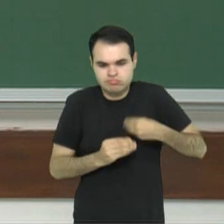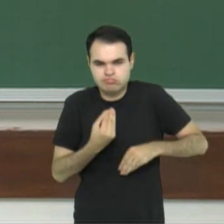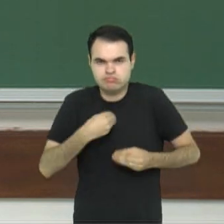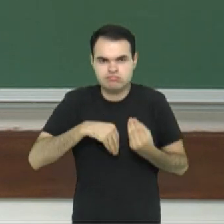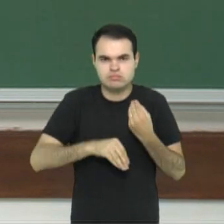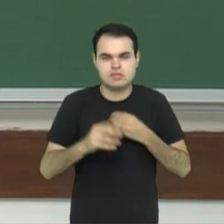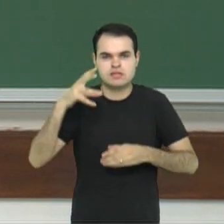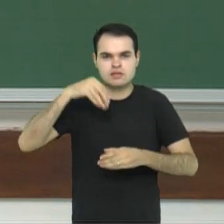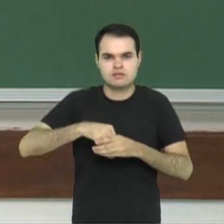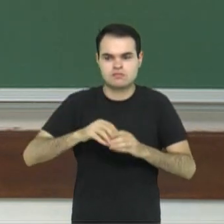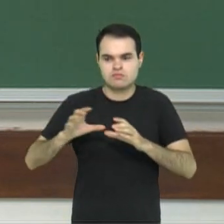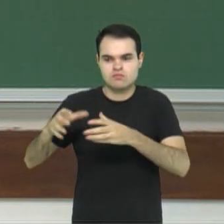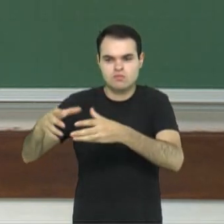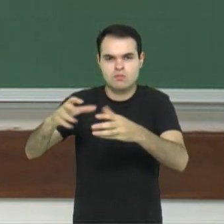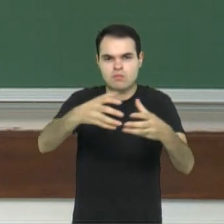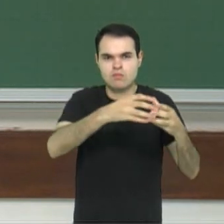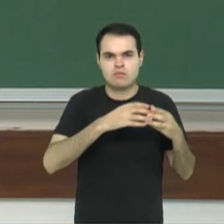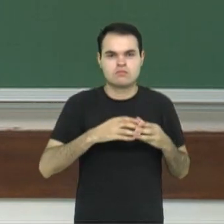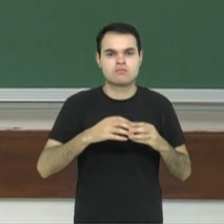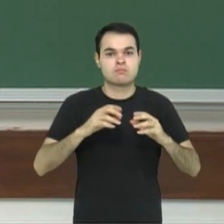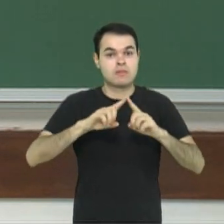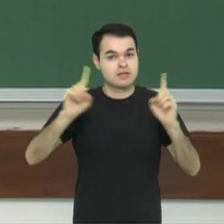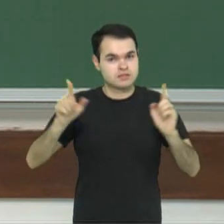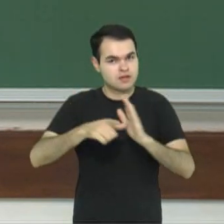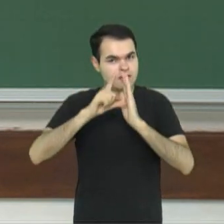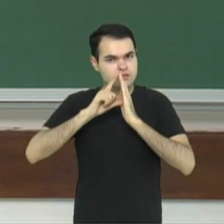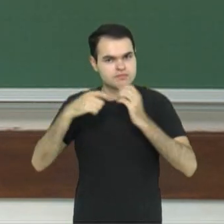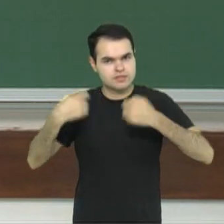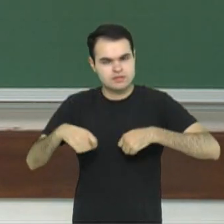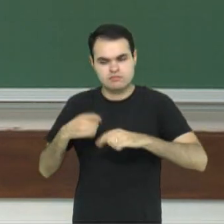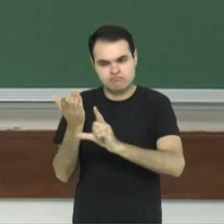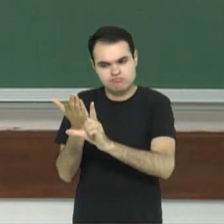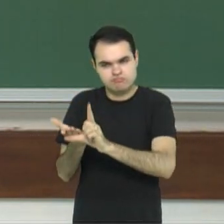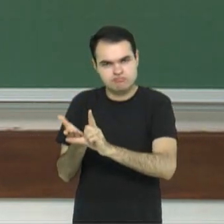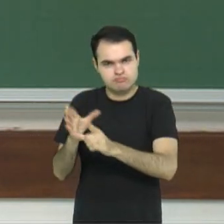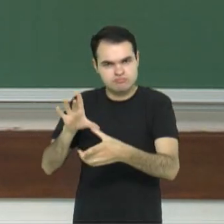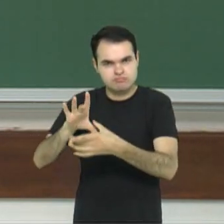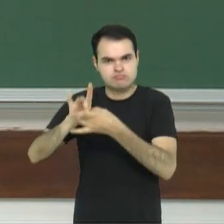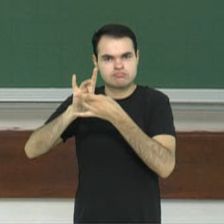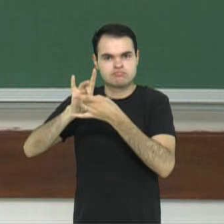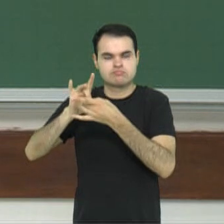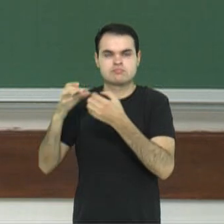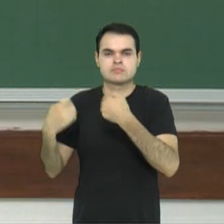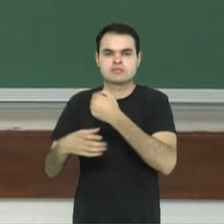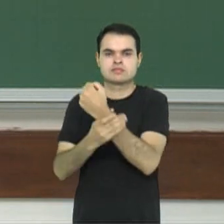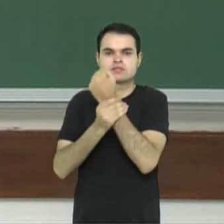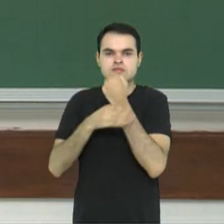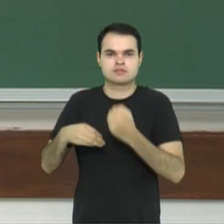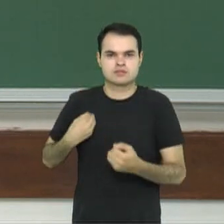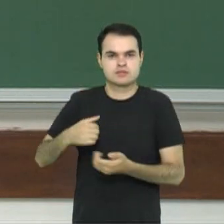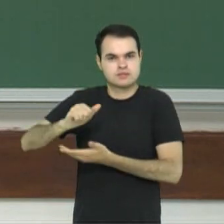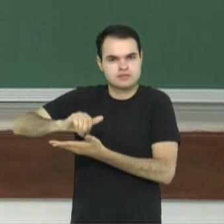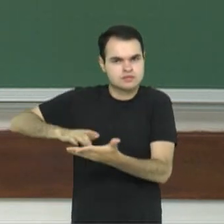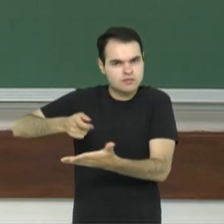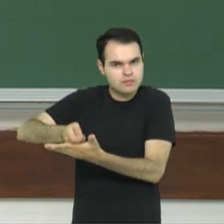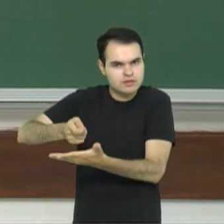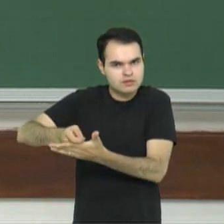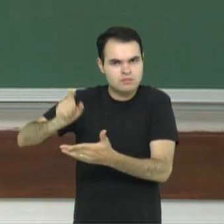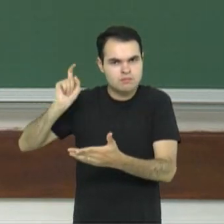disso, não se esqueça de fazer o seu registro de frequência no Classroom, tá? Acessando a atividade obrigatória,